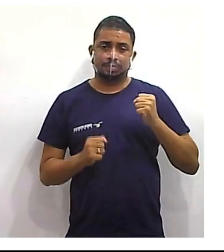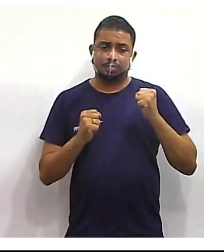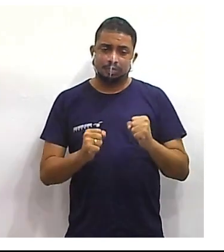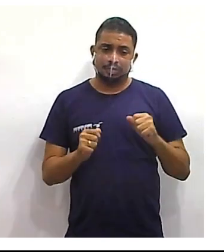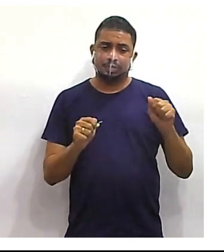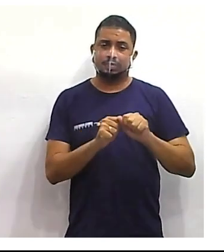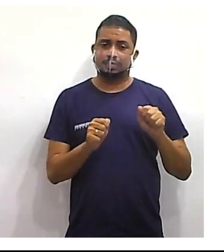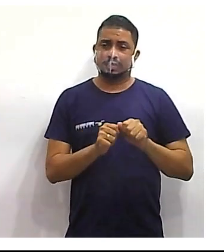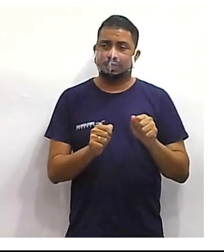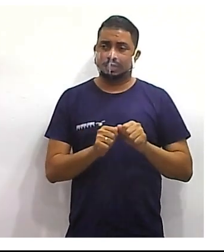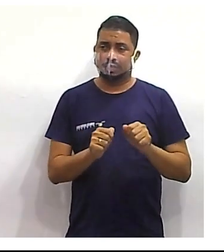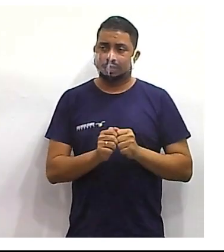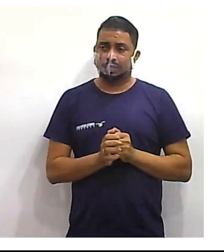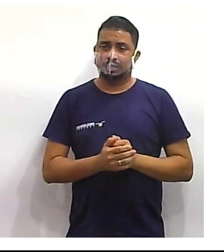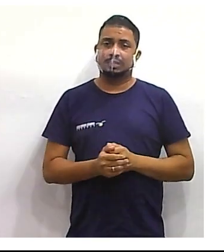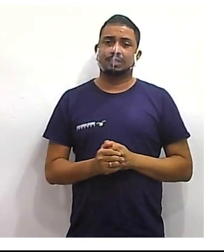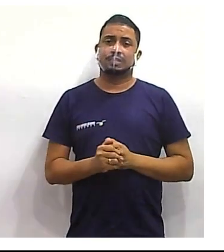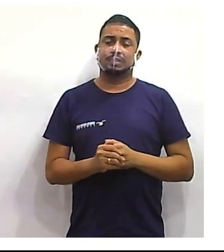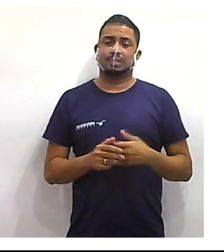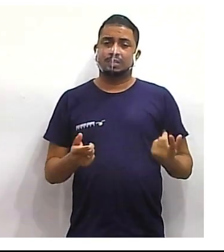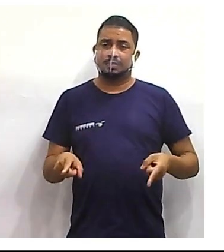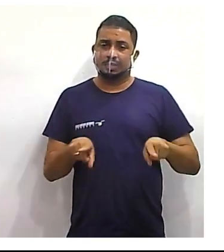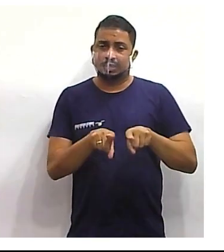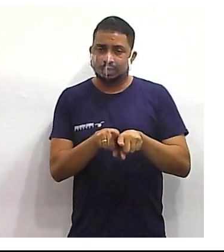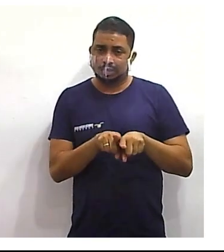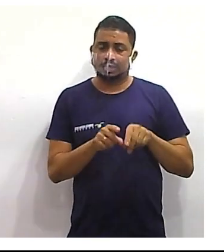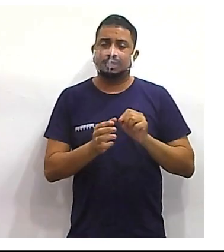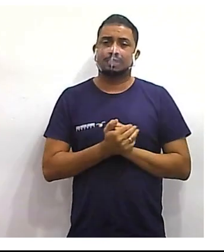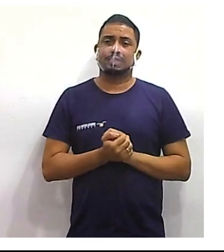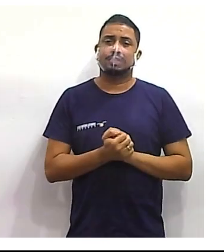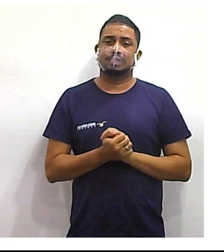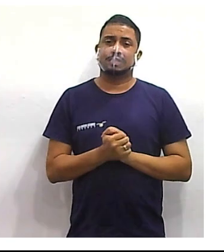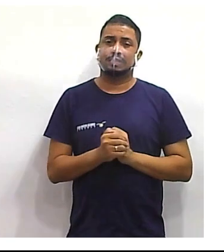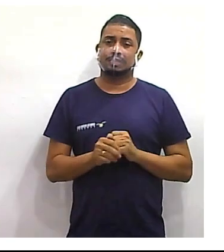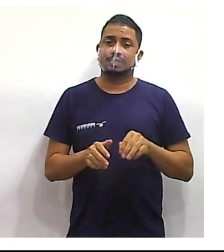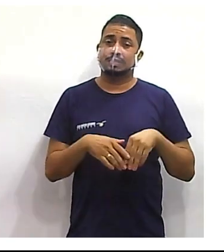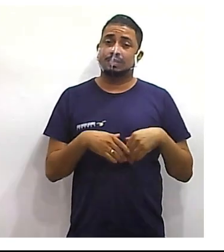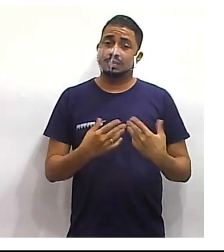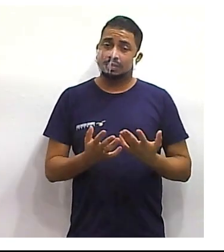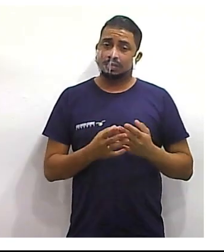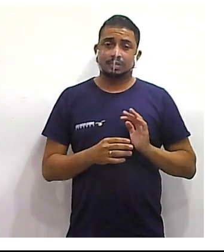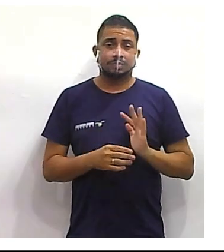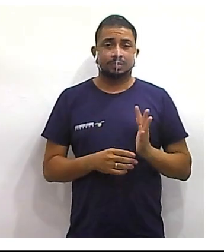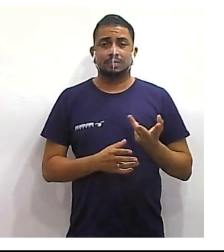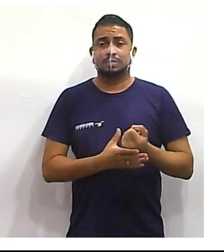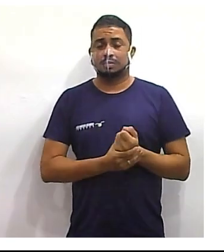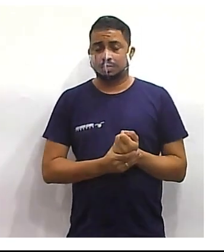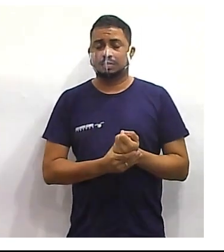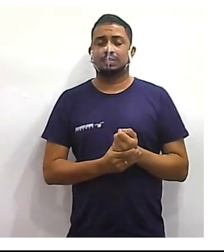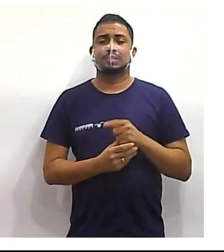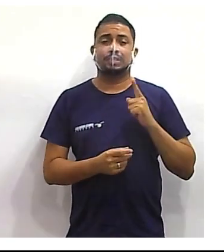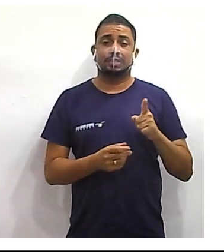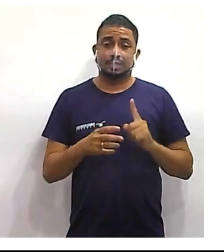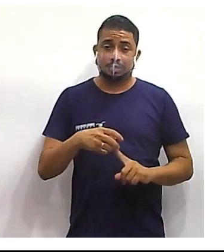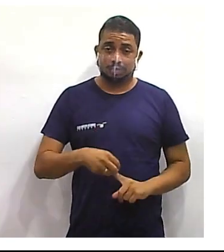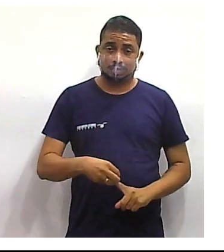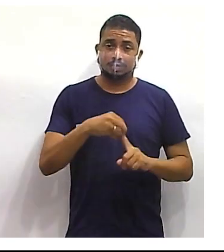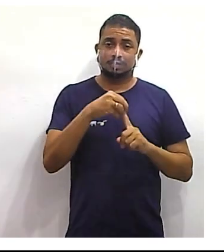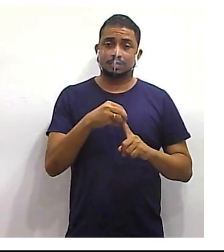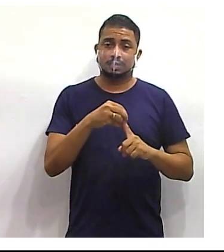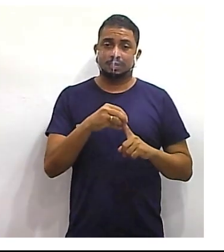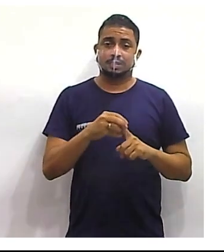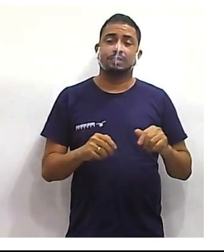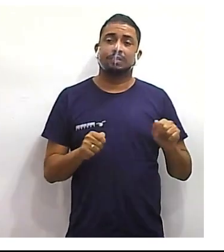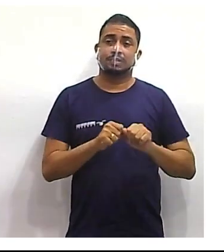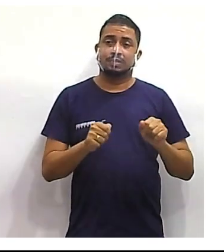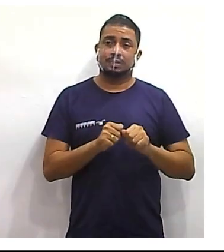fazer doações. As parcerias, né? E, mais do que tudo, essa unidade